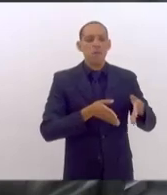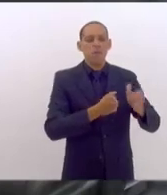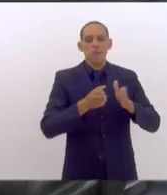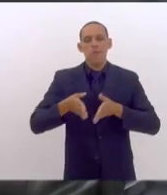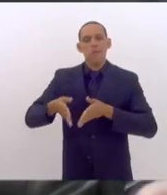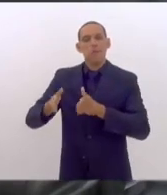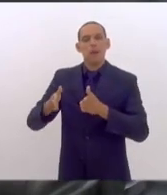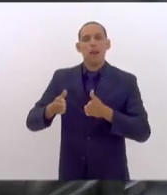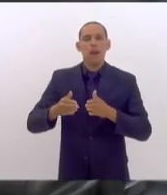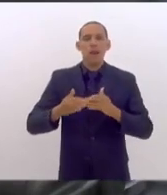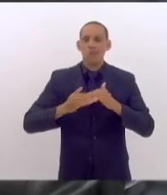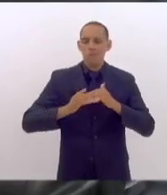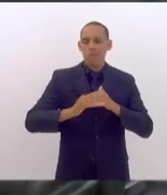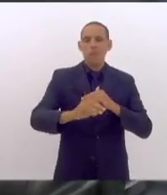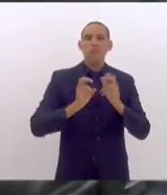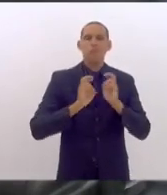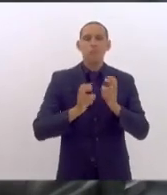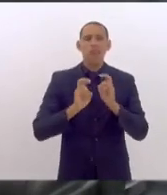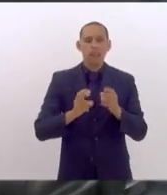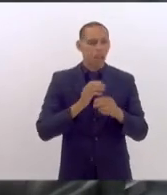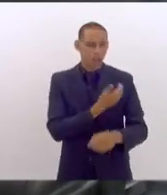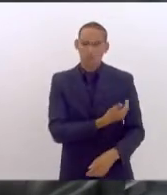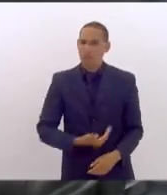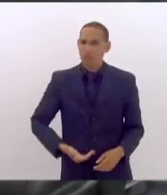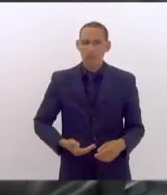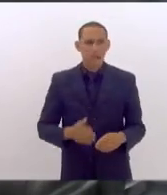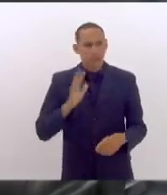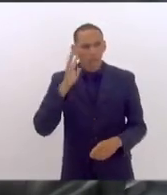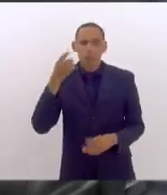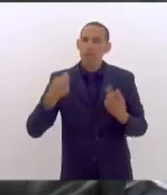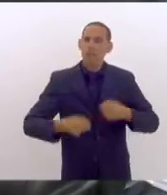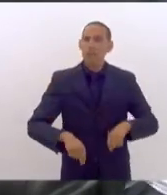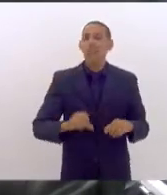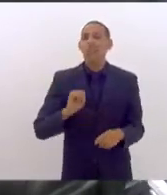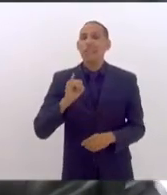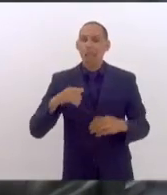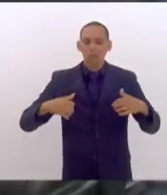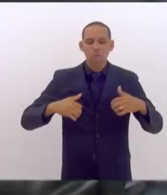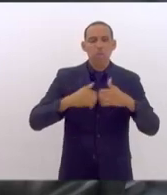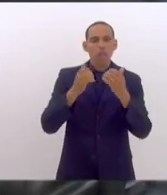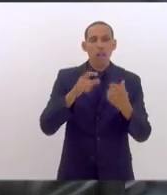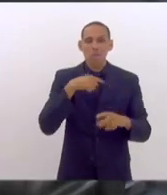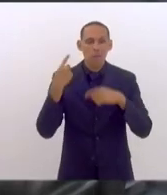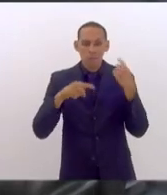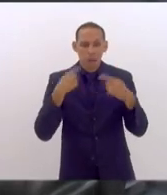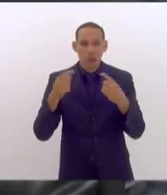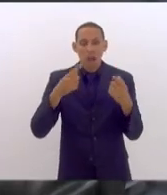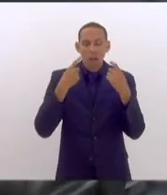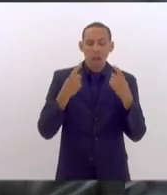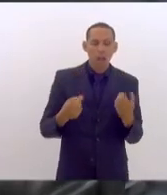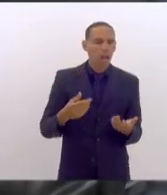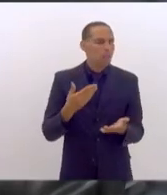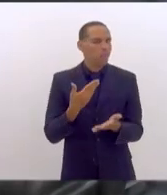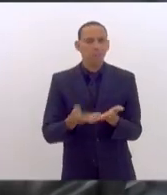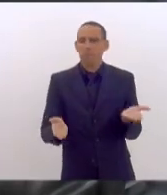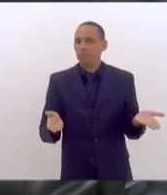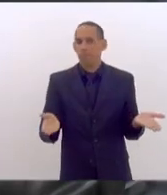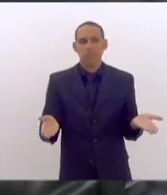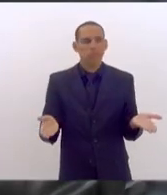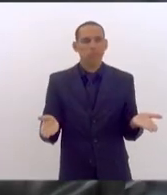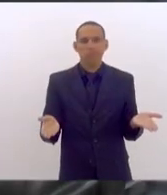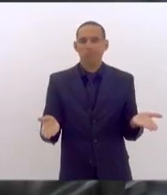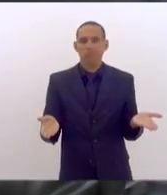que o governo do estado tem que resolver essa situação que depois não adianta chorar se tiver um acidente com Fatalidade não tem que ser